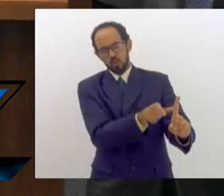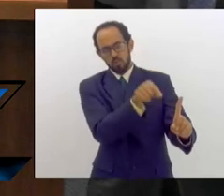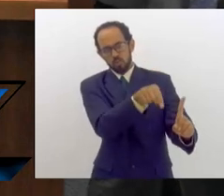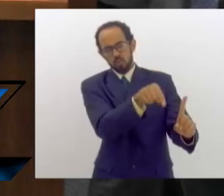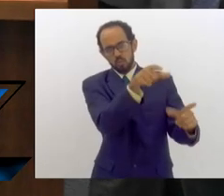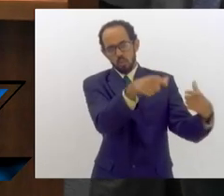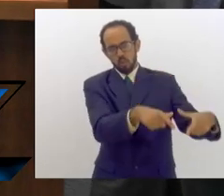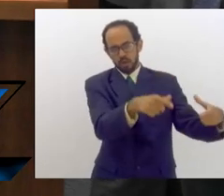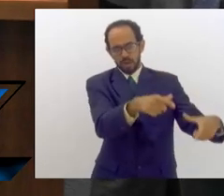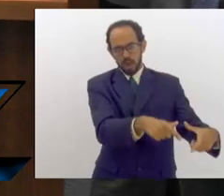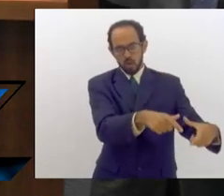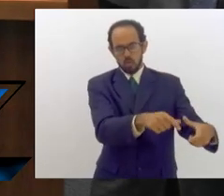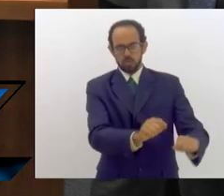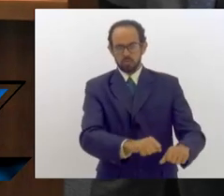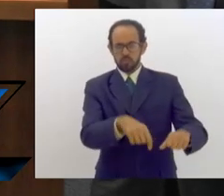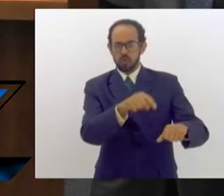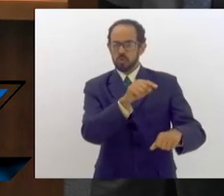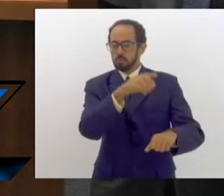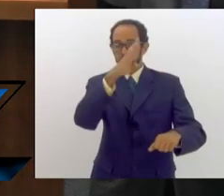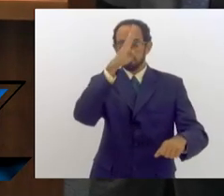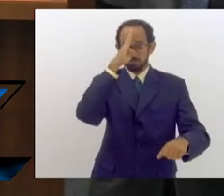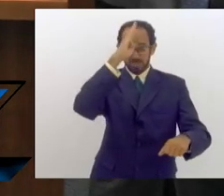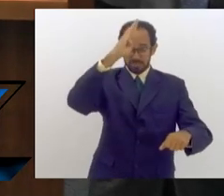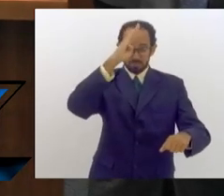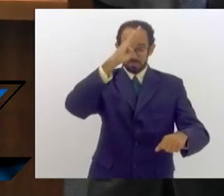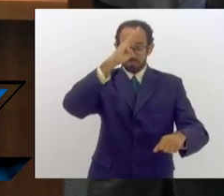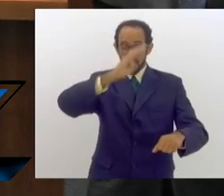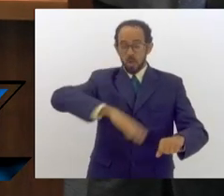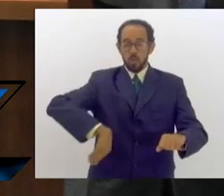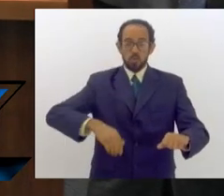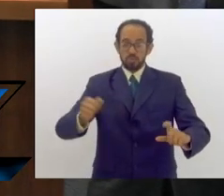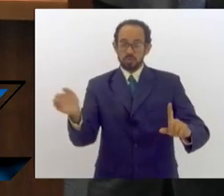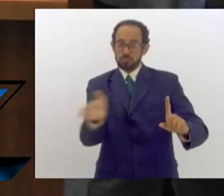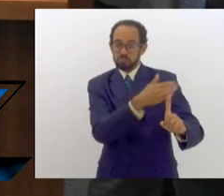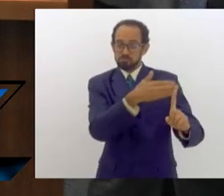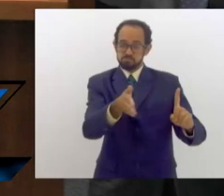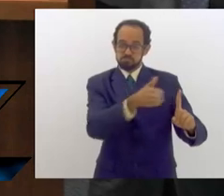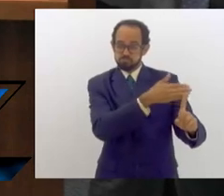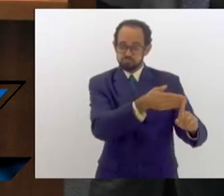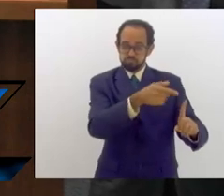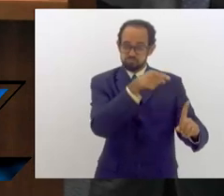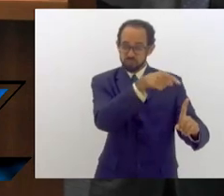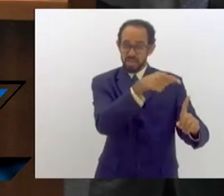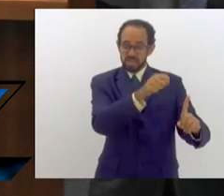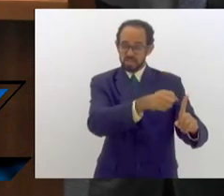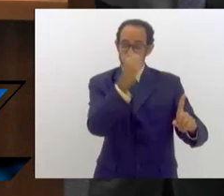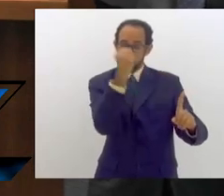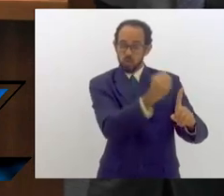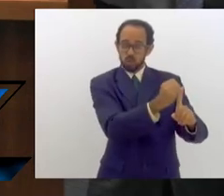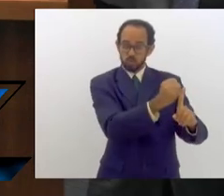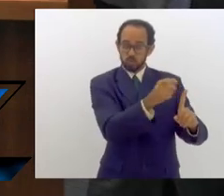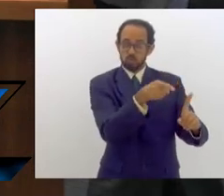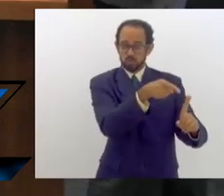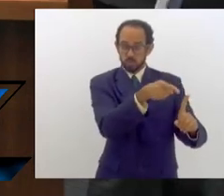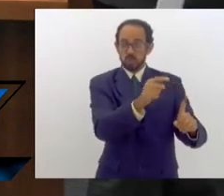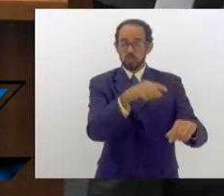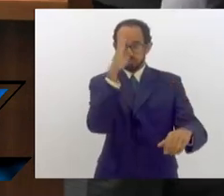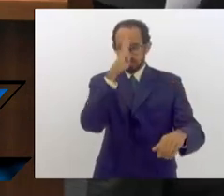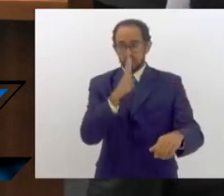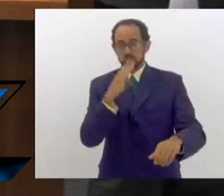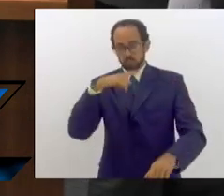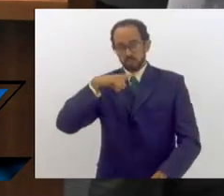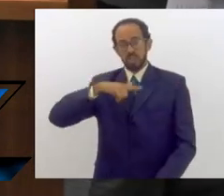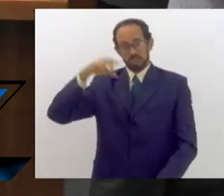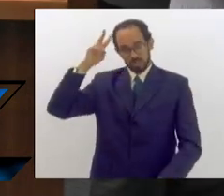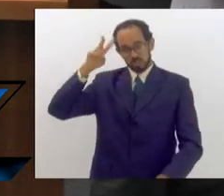foi palco das maiores barbáries que o Brasil já tem como sua